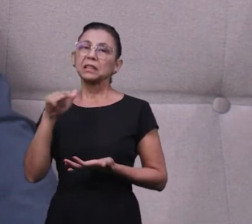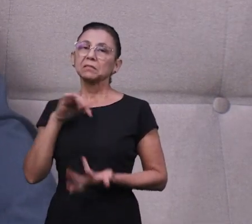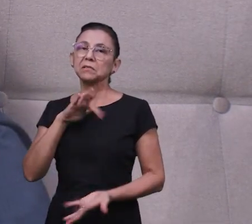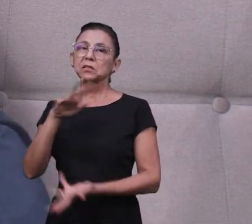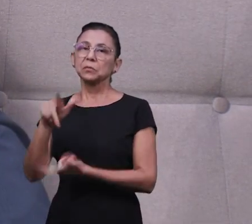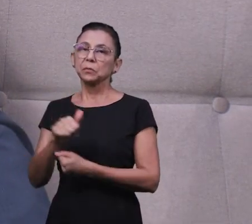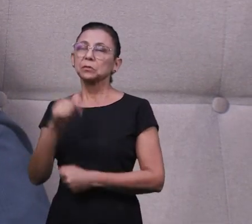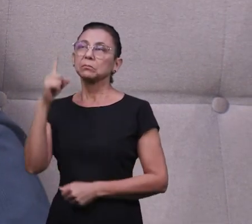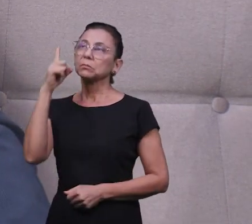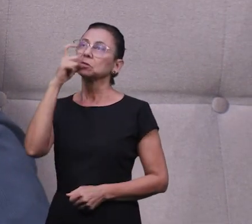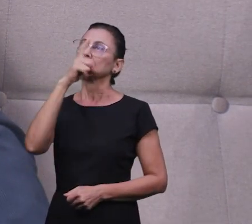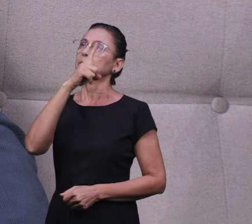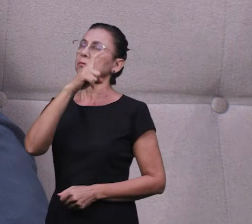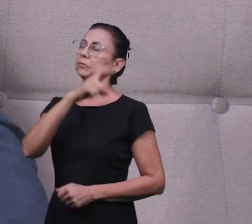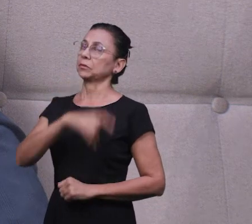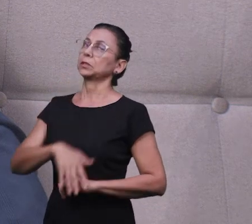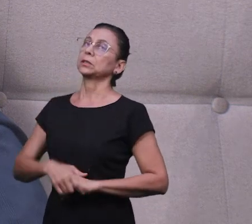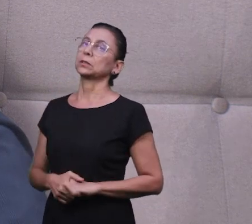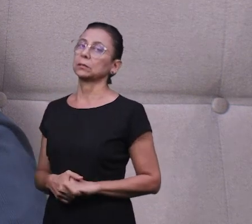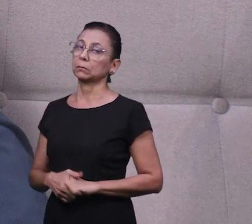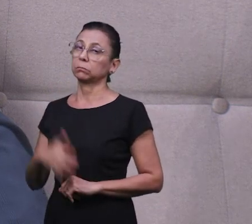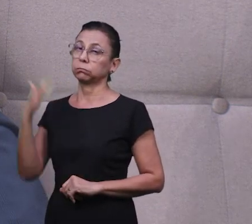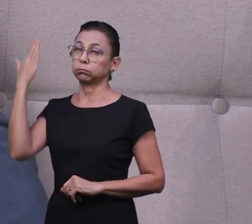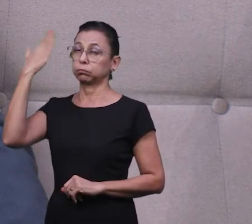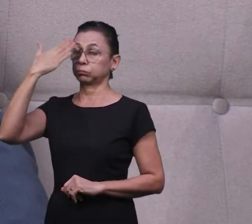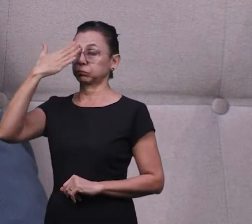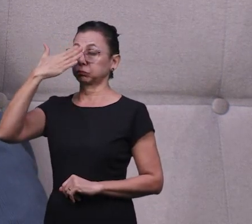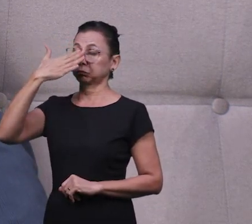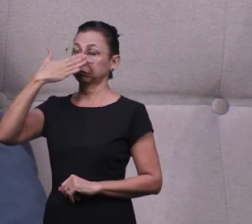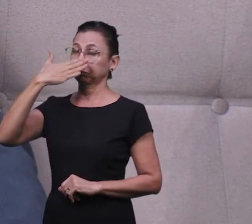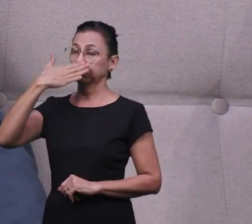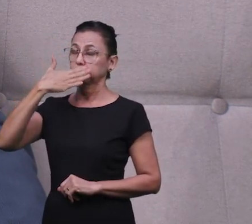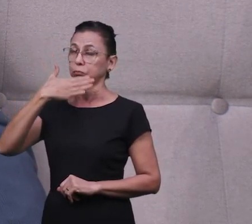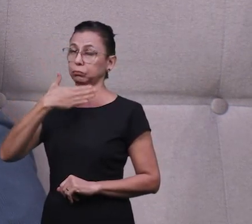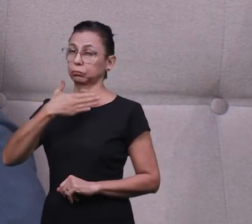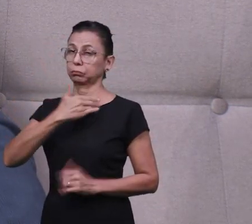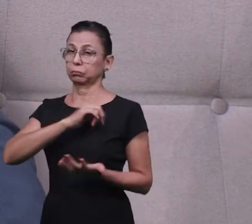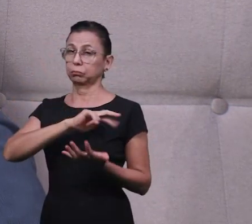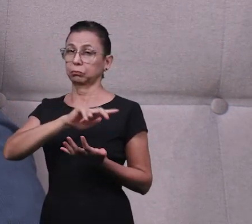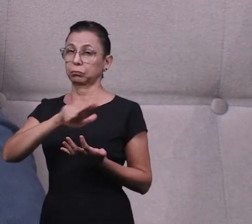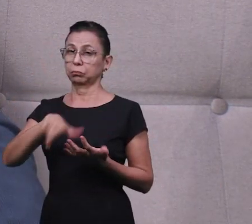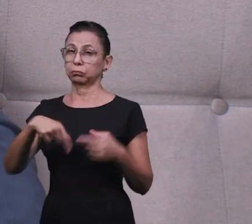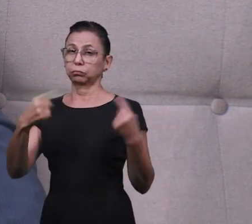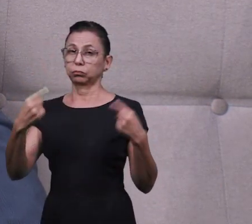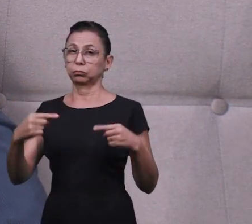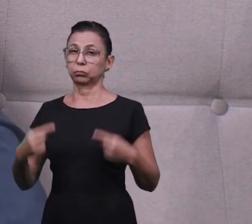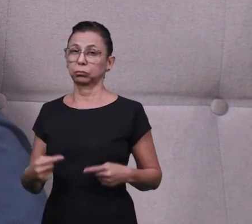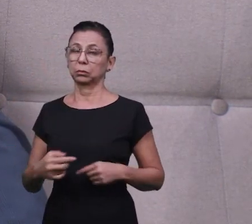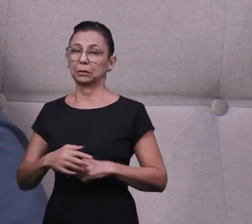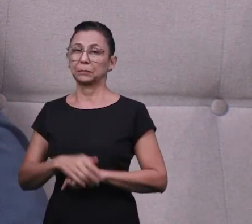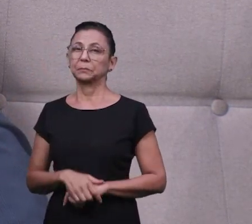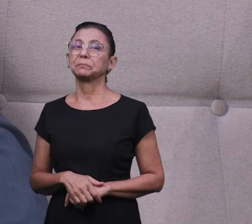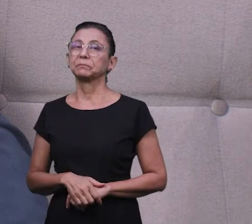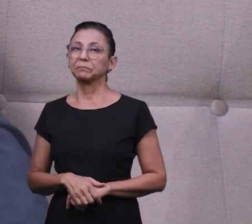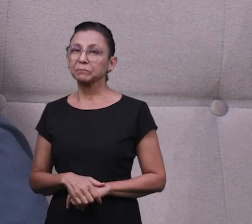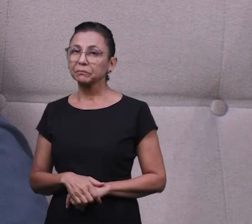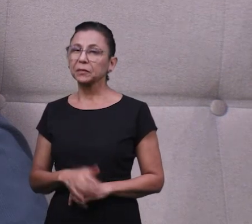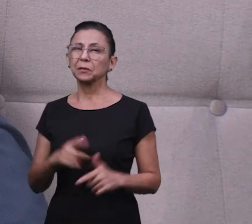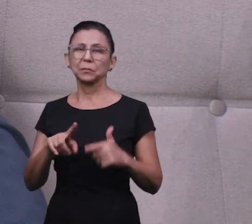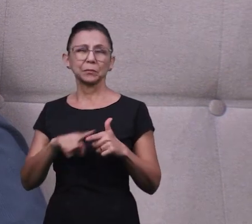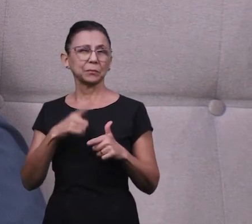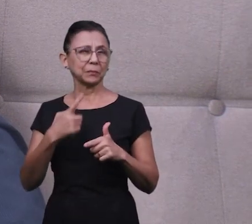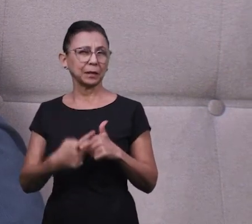da vida e sob o sol forte das adversidades que vem sobre